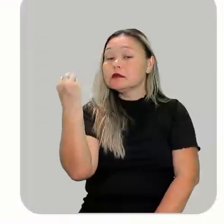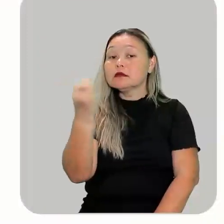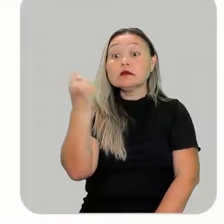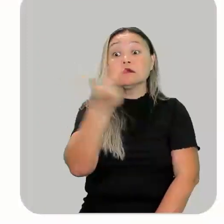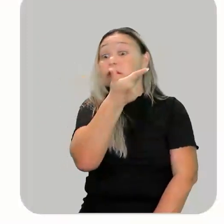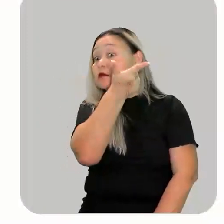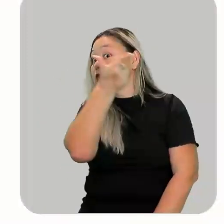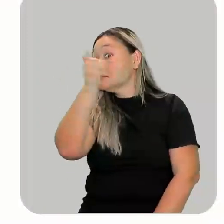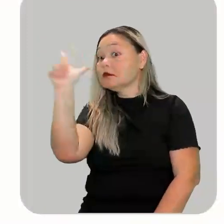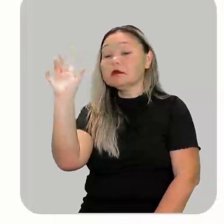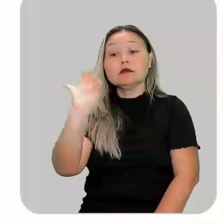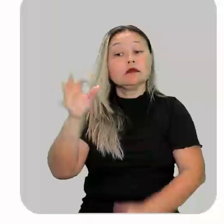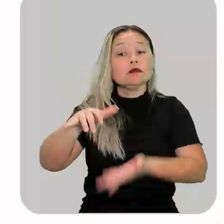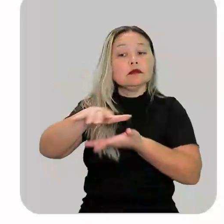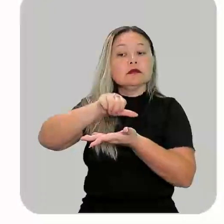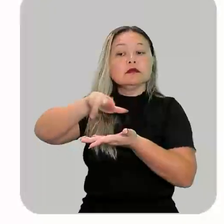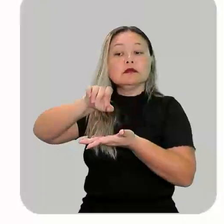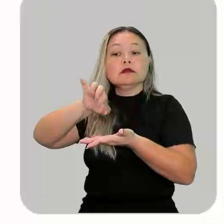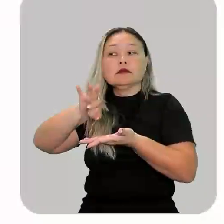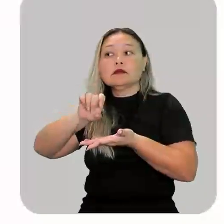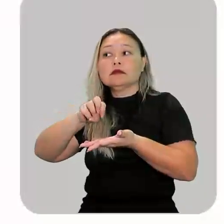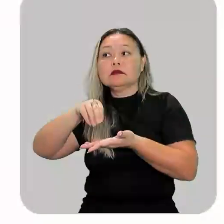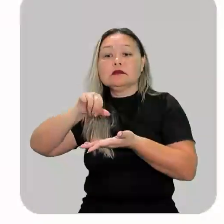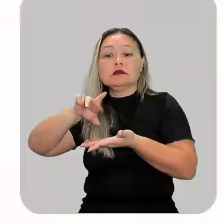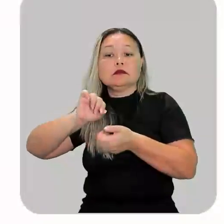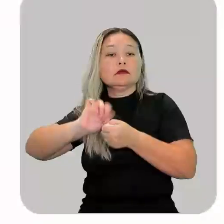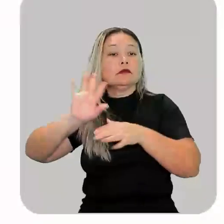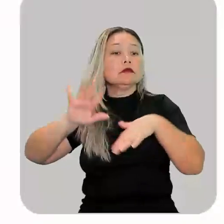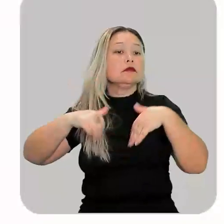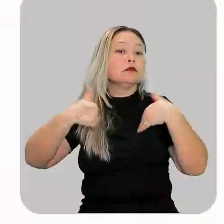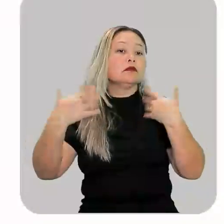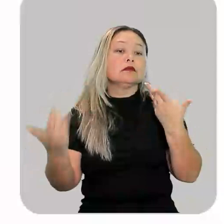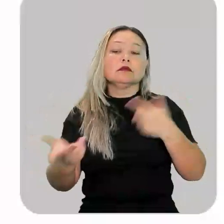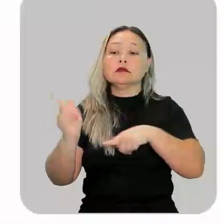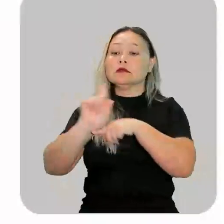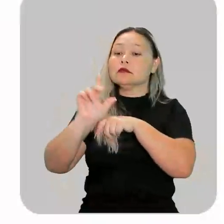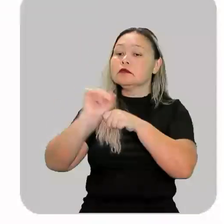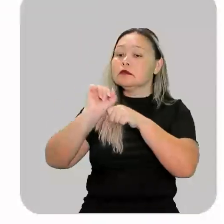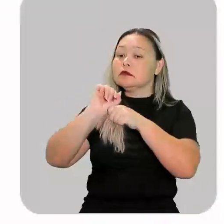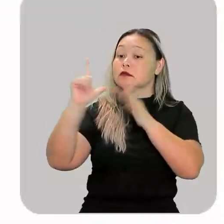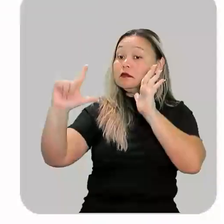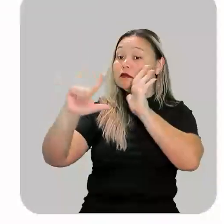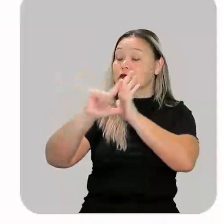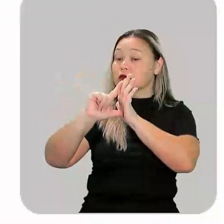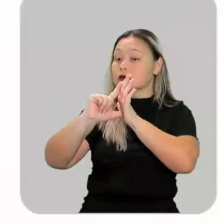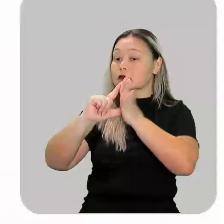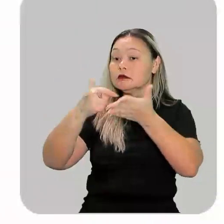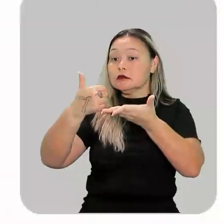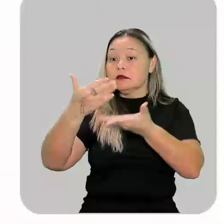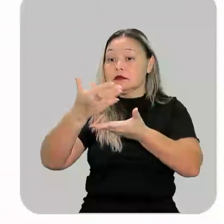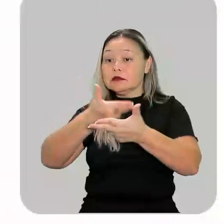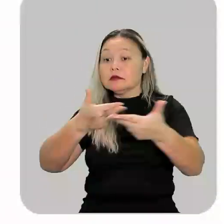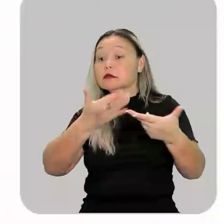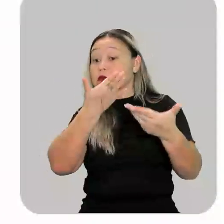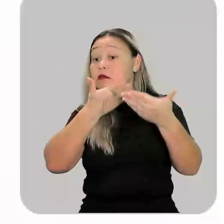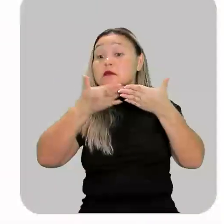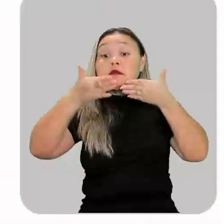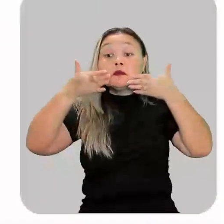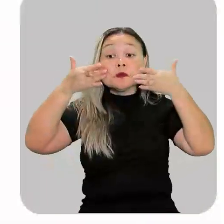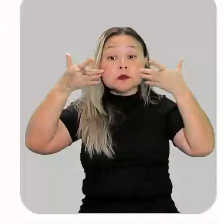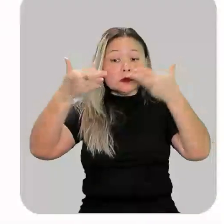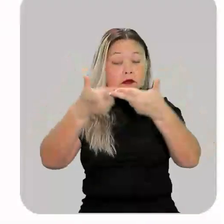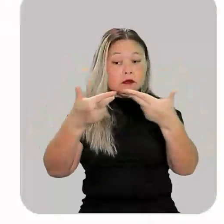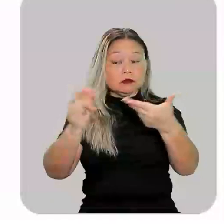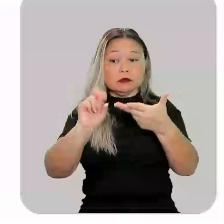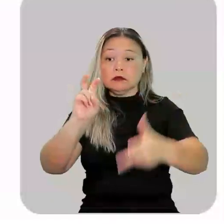uma outra questão que não é de geometria. Vamos lá. O gerente de uma loja de cosméticos colocou à venda